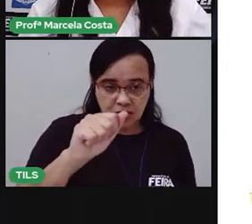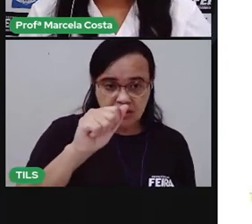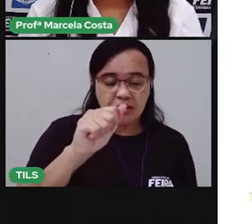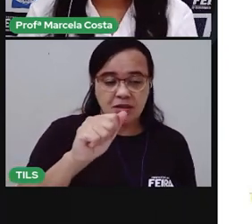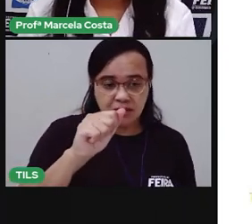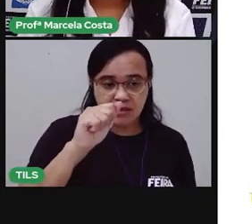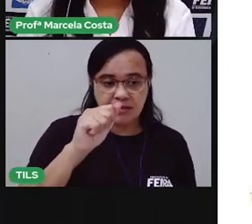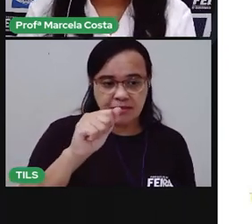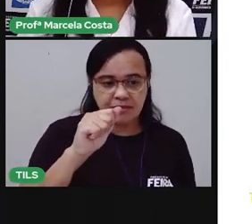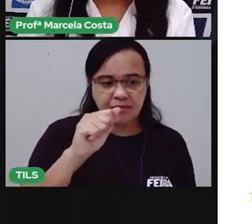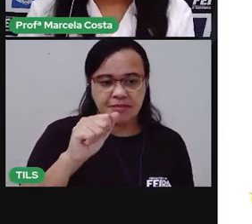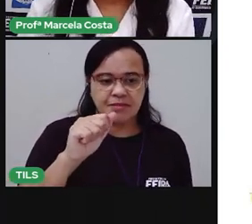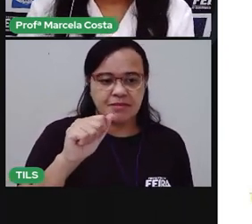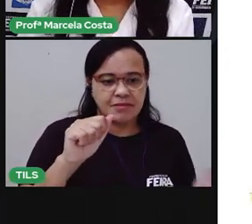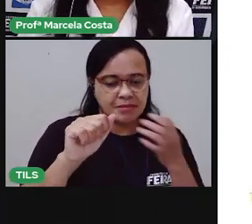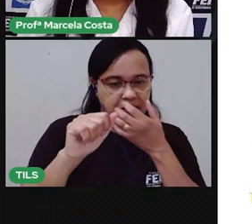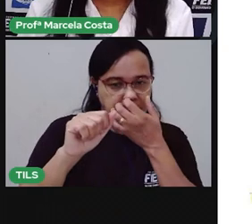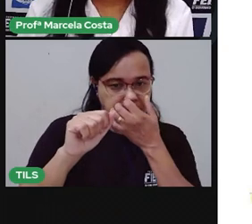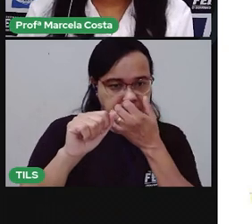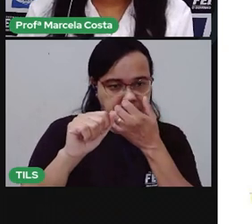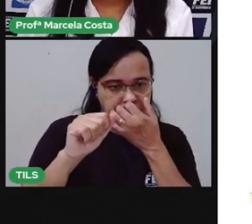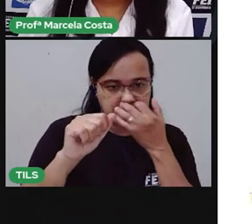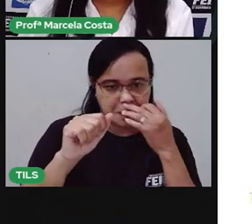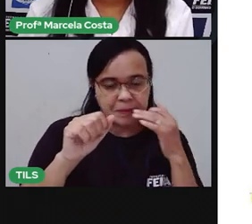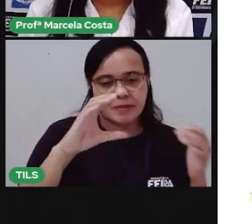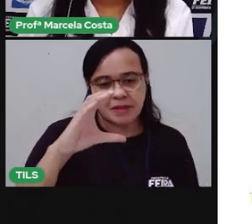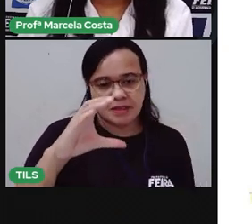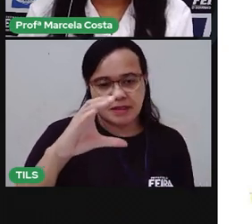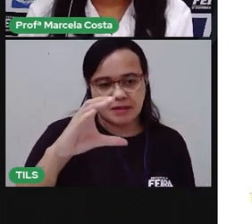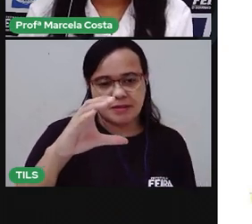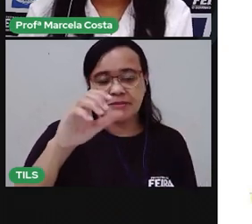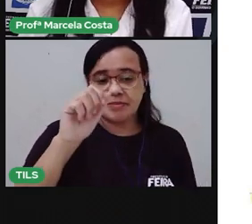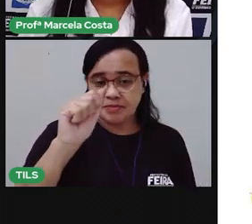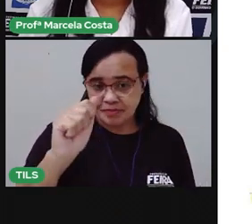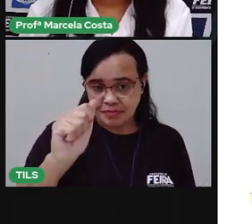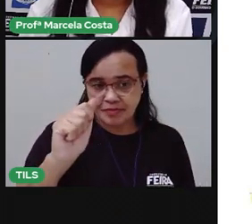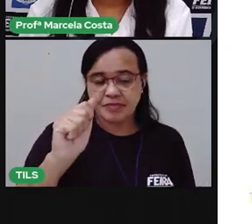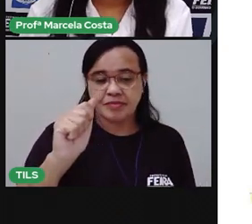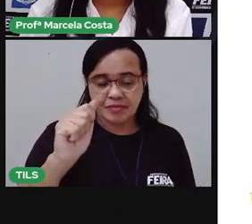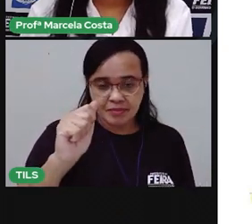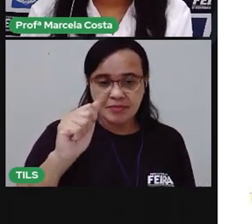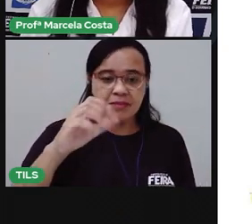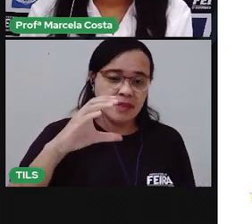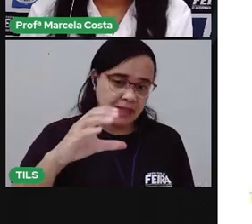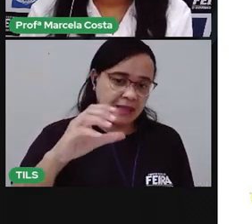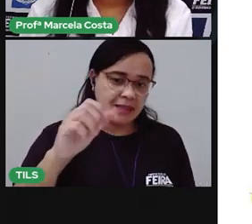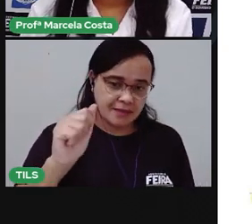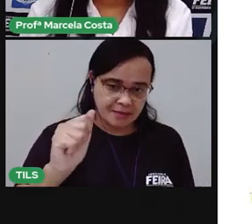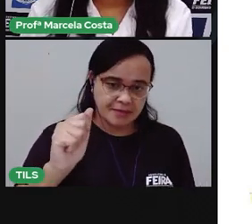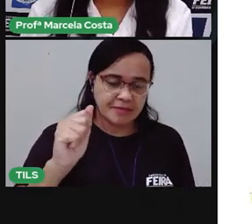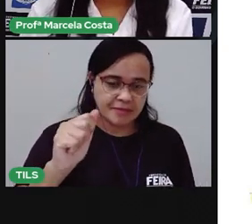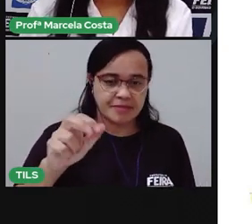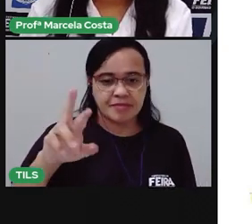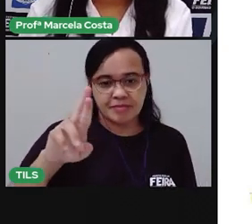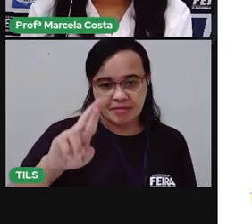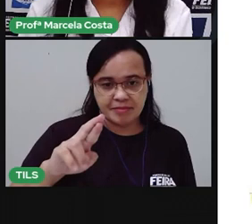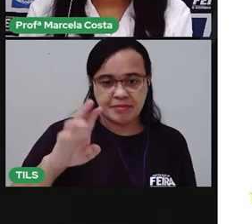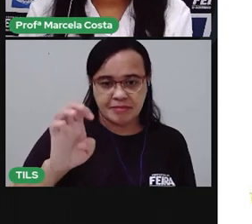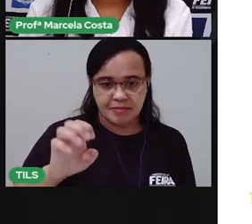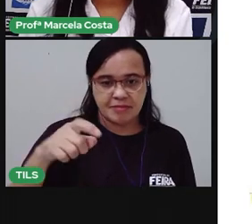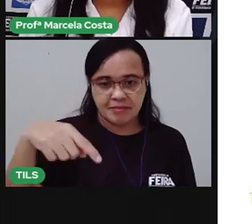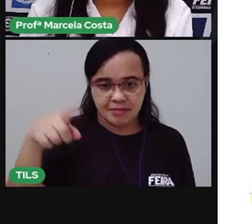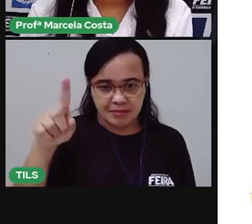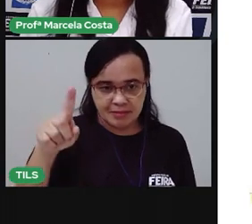já e as e a cá re